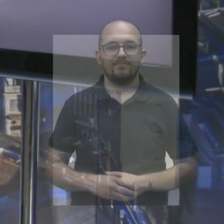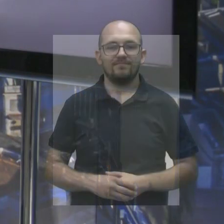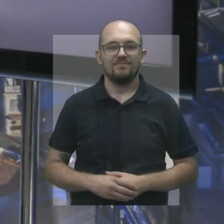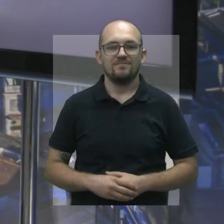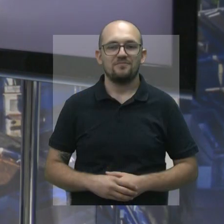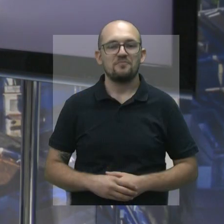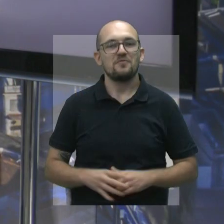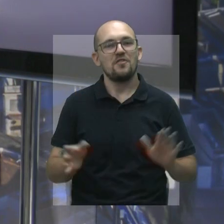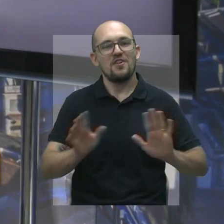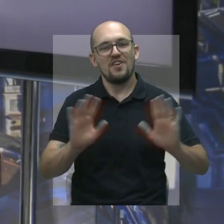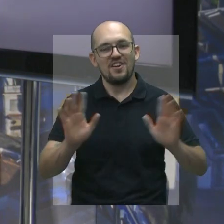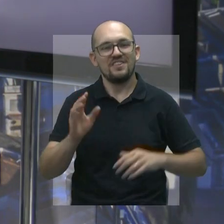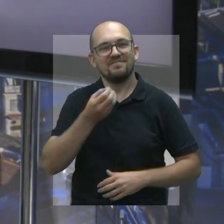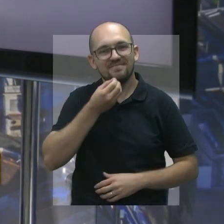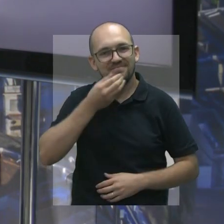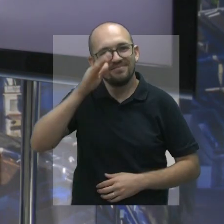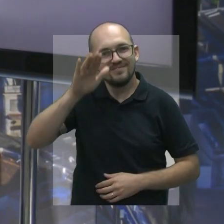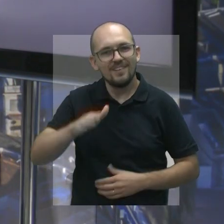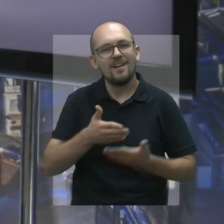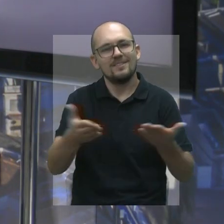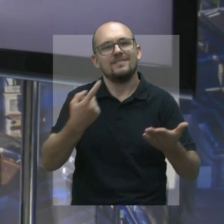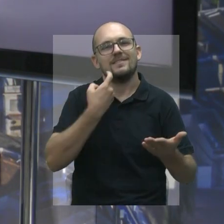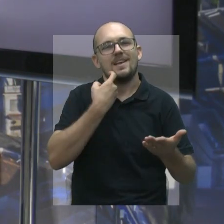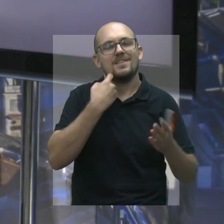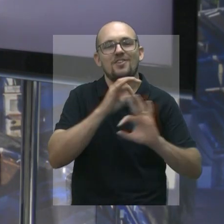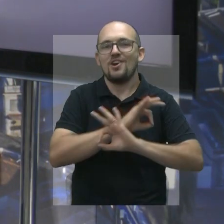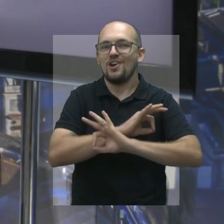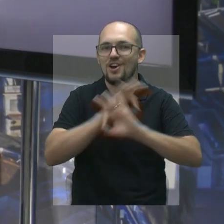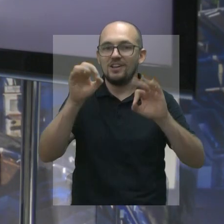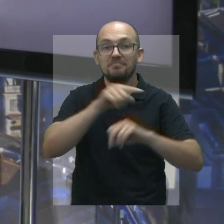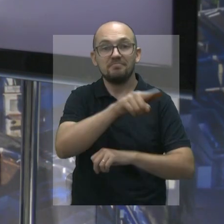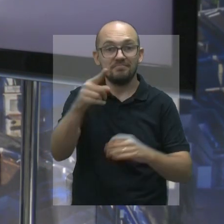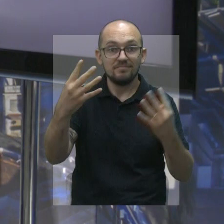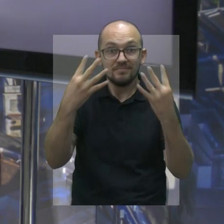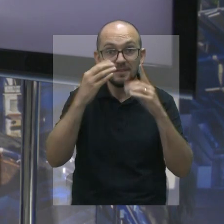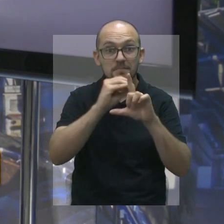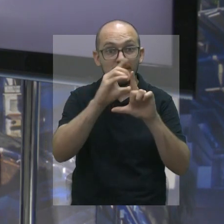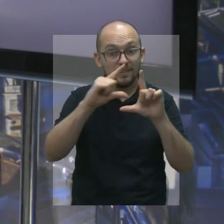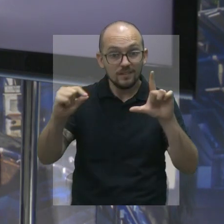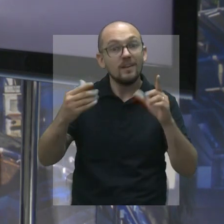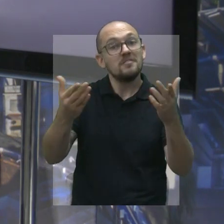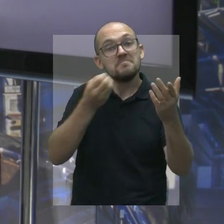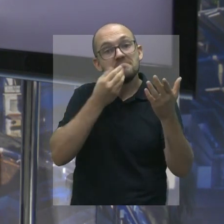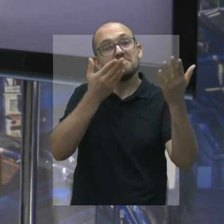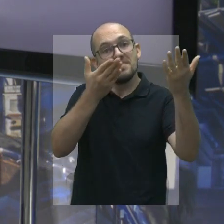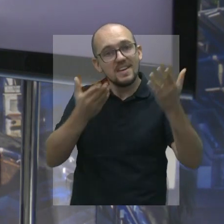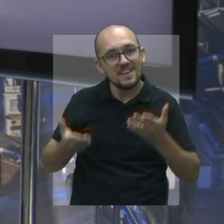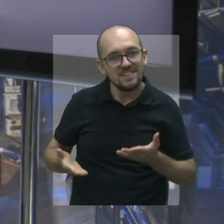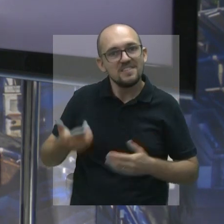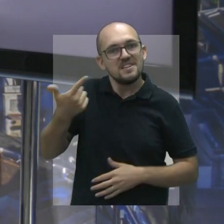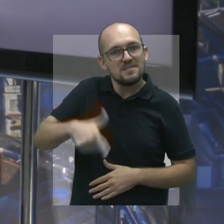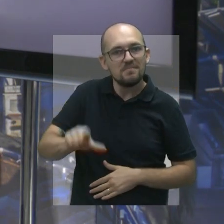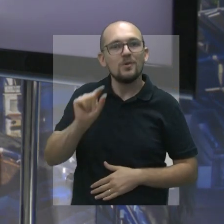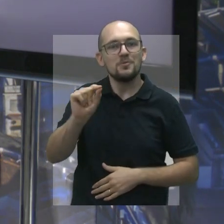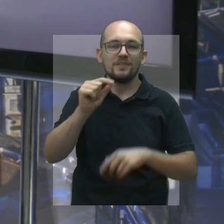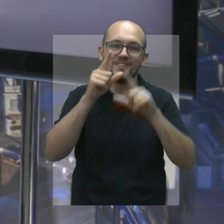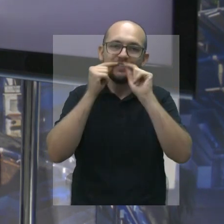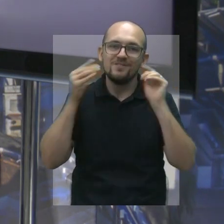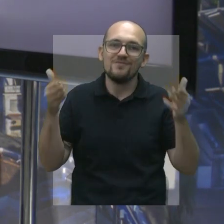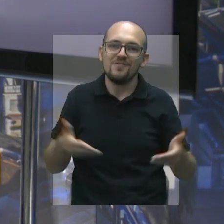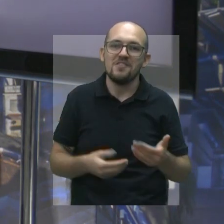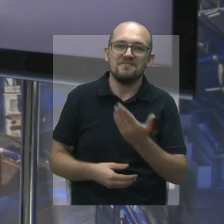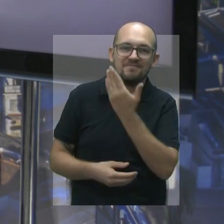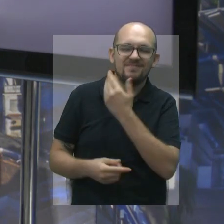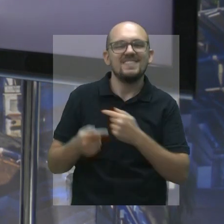Olá, uma ótima sexta-feira para você ligado na TV Câmara Jaú. Seja muito bem-vindo a mais um Jaú em Foco, seu